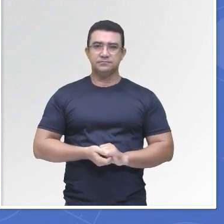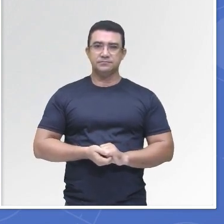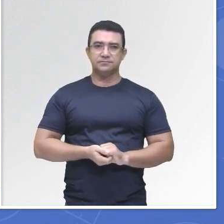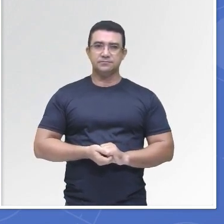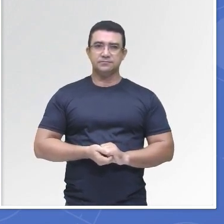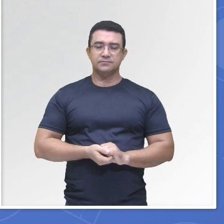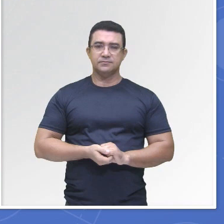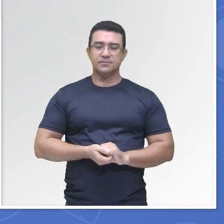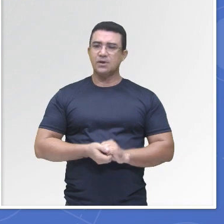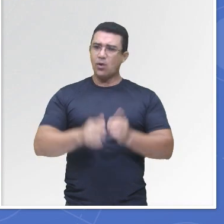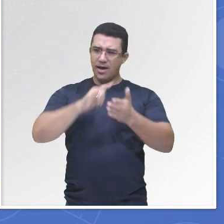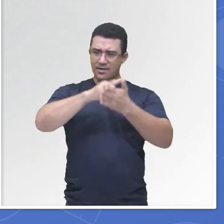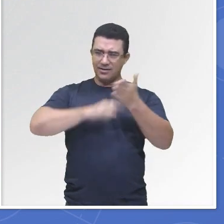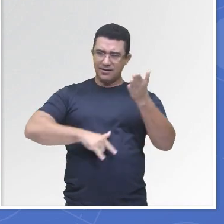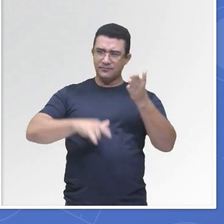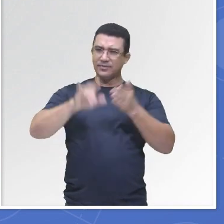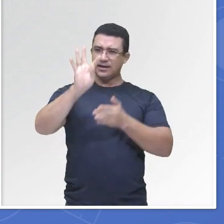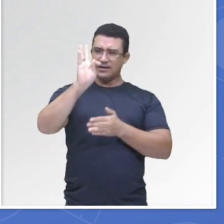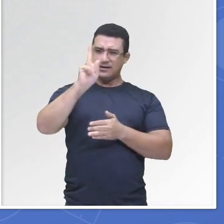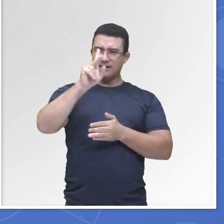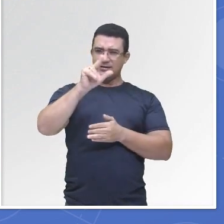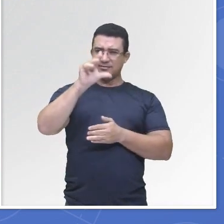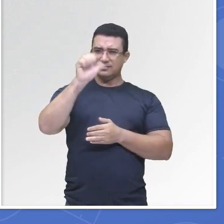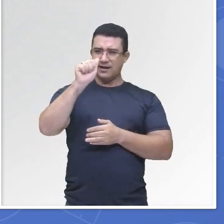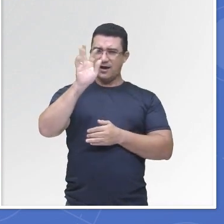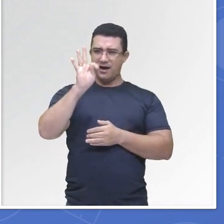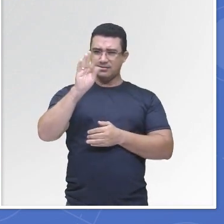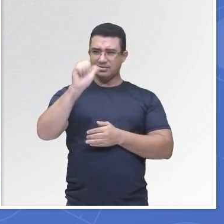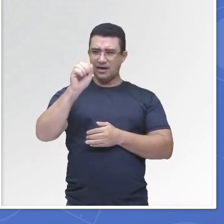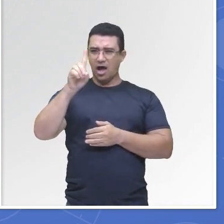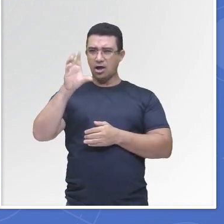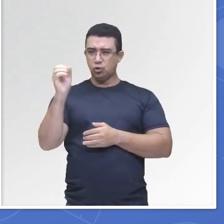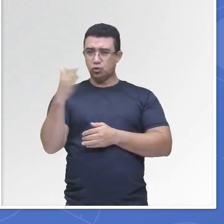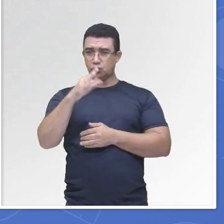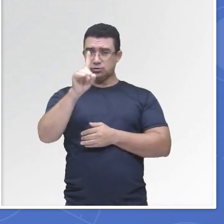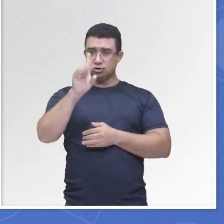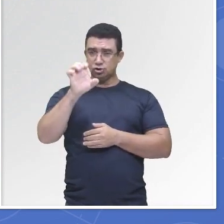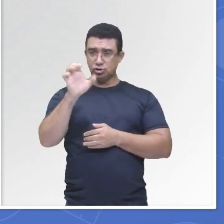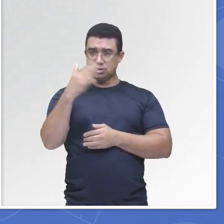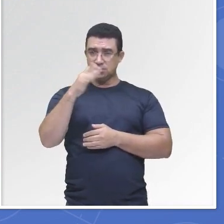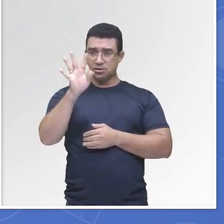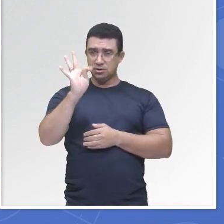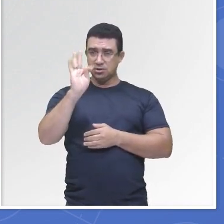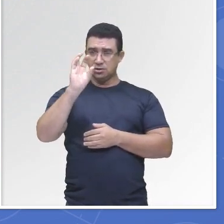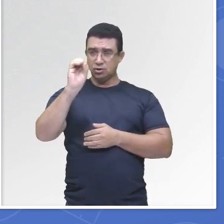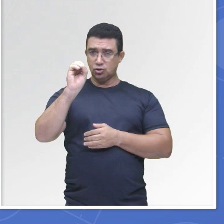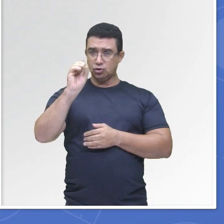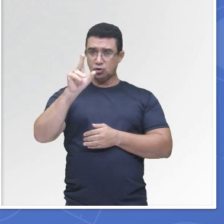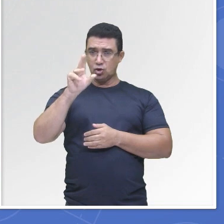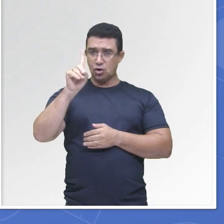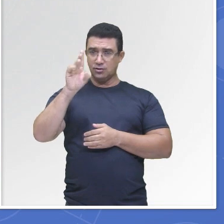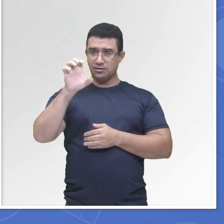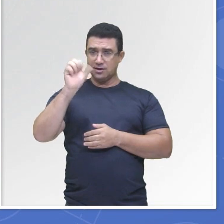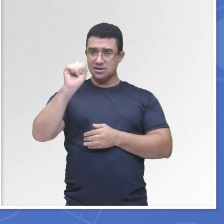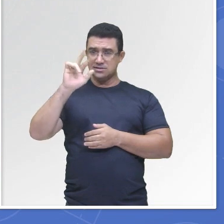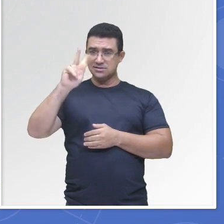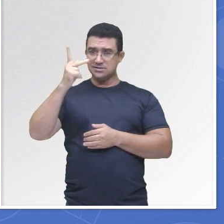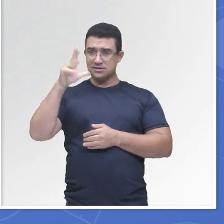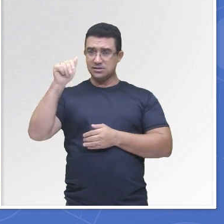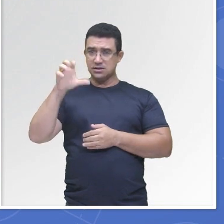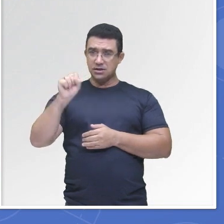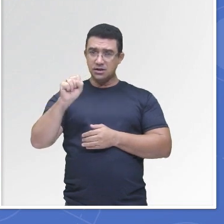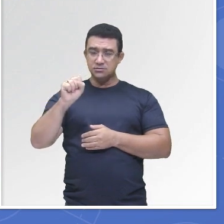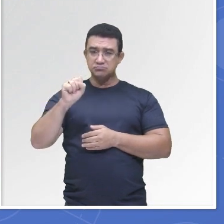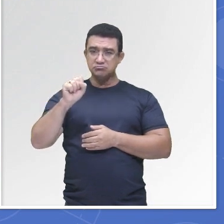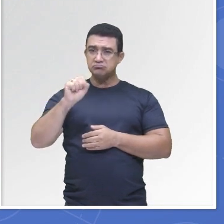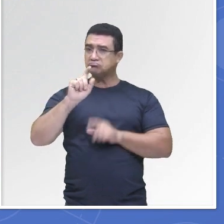Esse Tratado de Tordesilhas, atentem bem e lembre-se do que eu acabei de comentar. A gente não teria nenhum terço